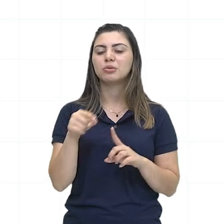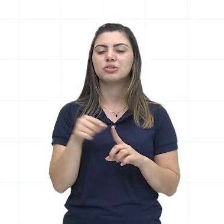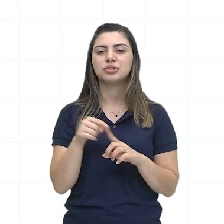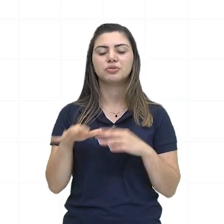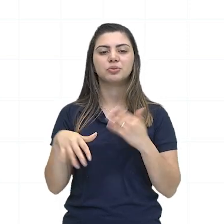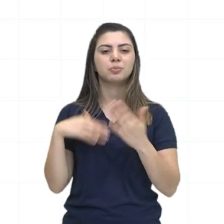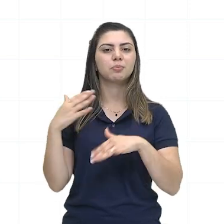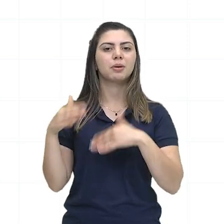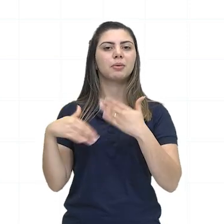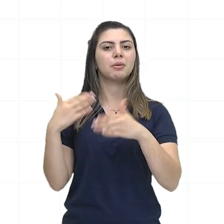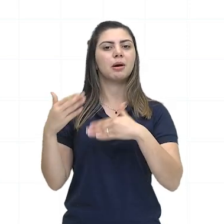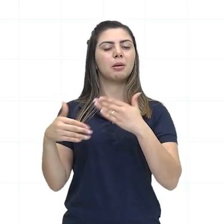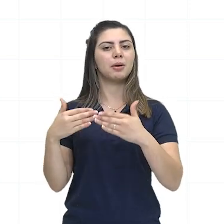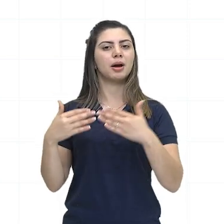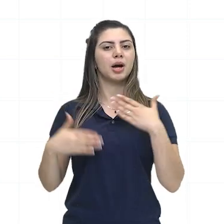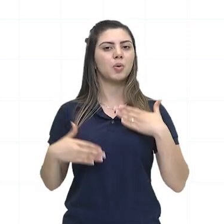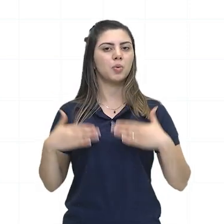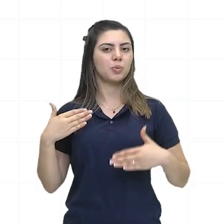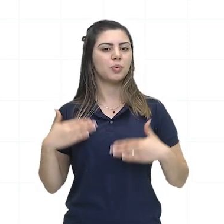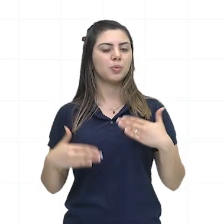né, esse nosso